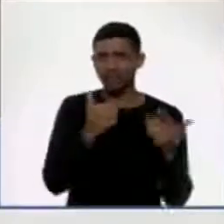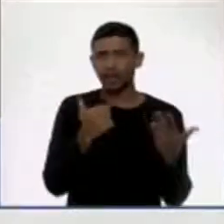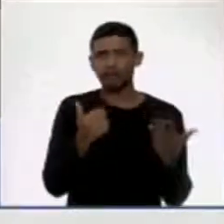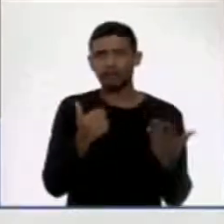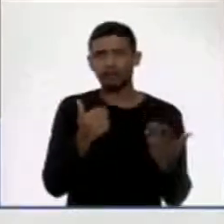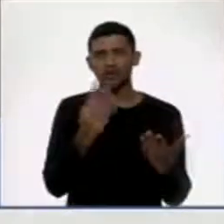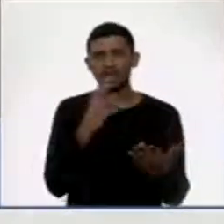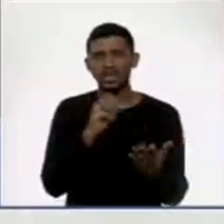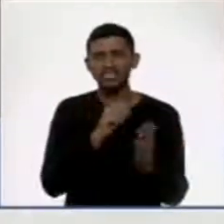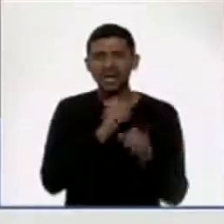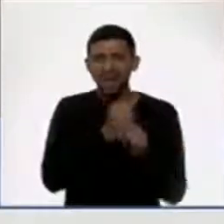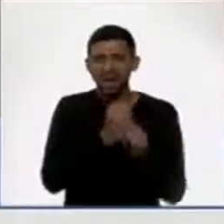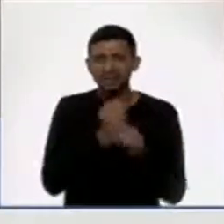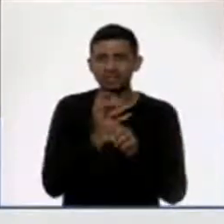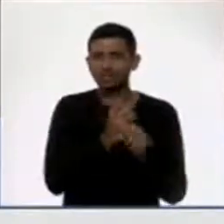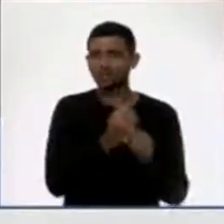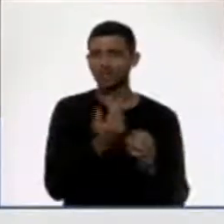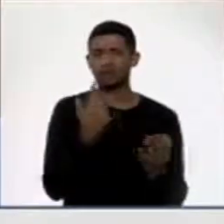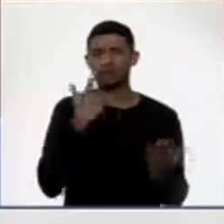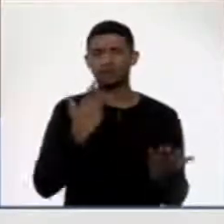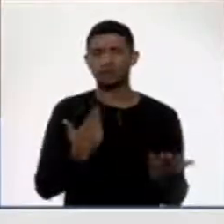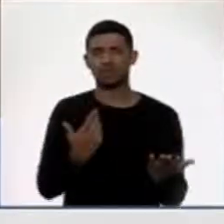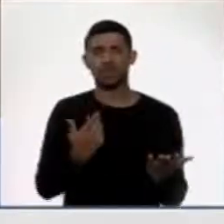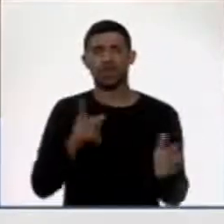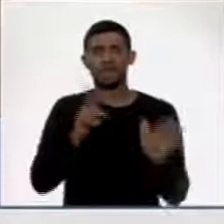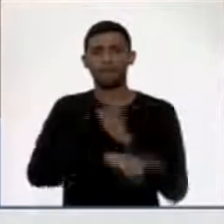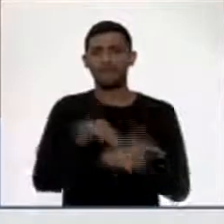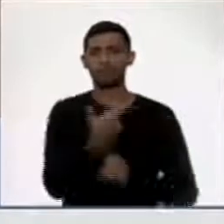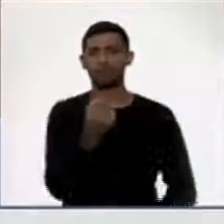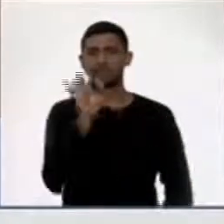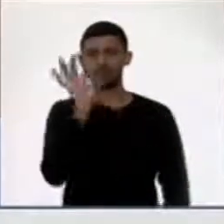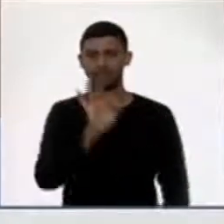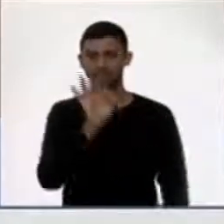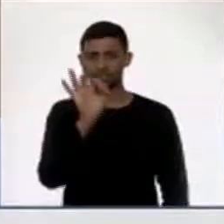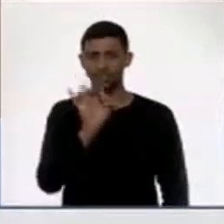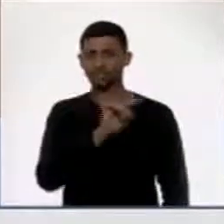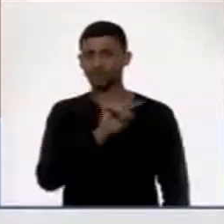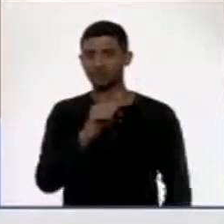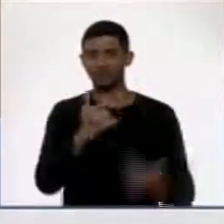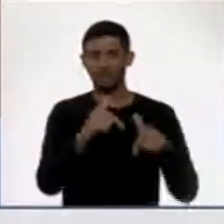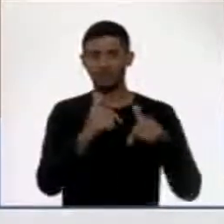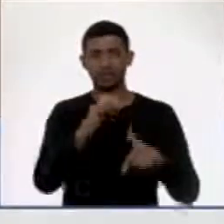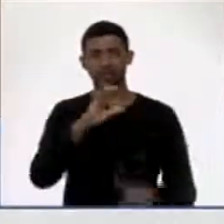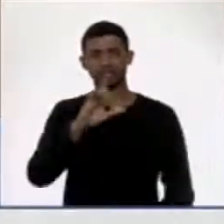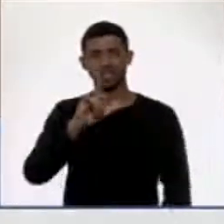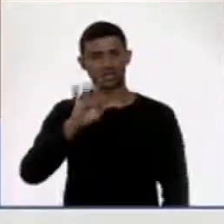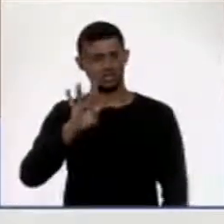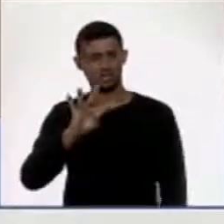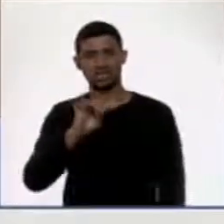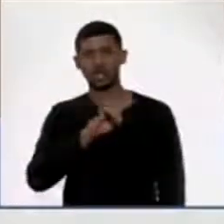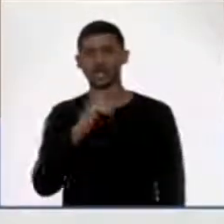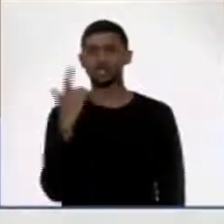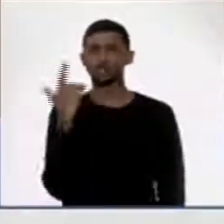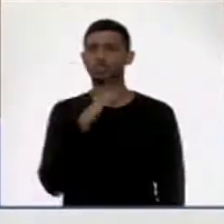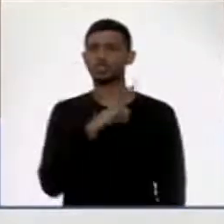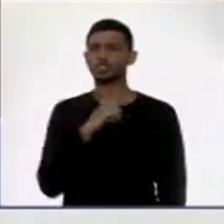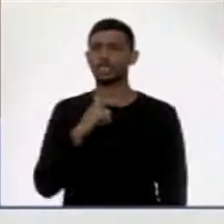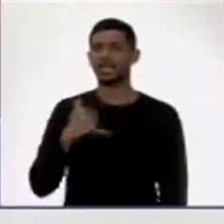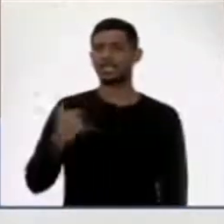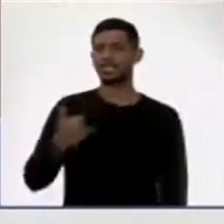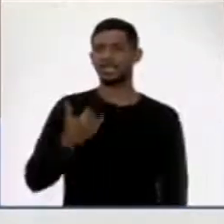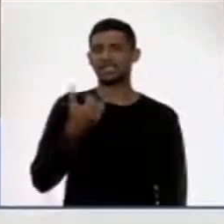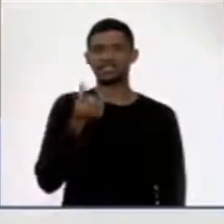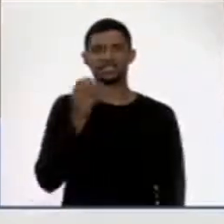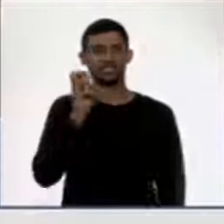exceção. Menos de 20% dos trabalhadores com CLT conseguem chegar aos 65 anos